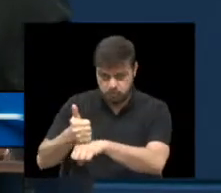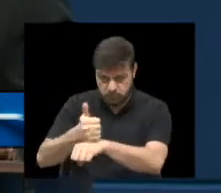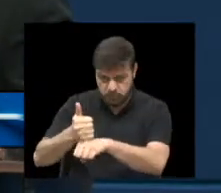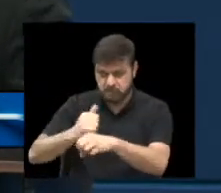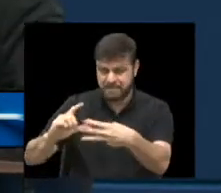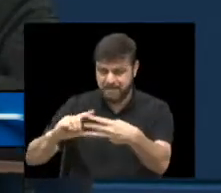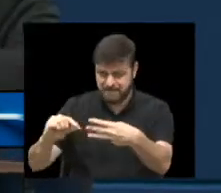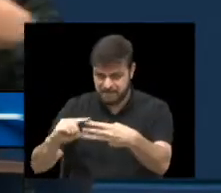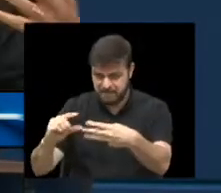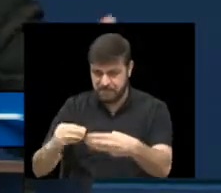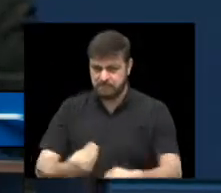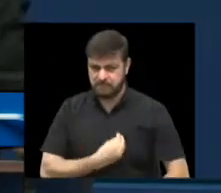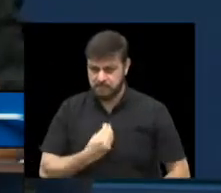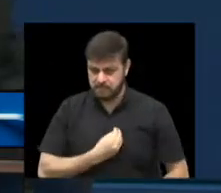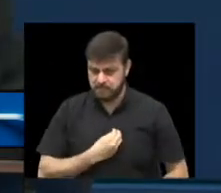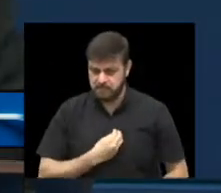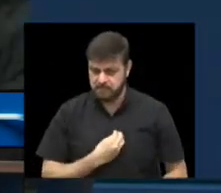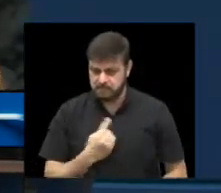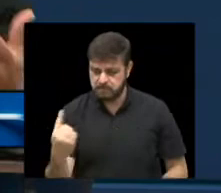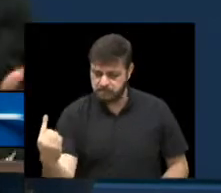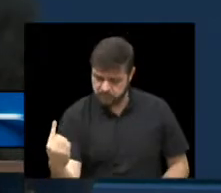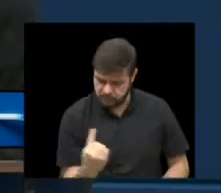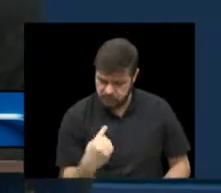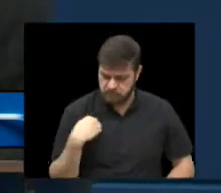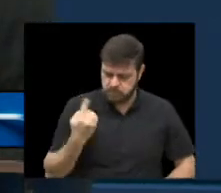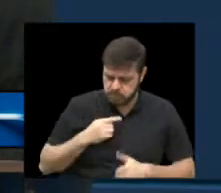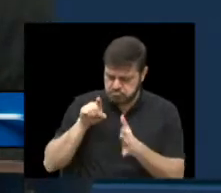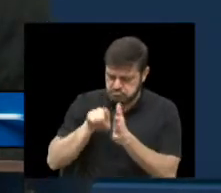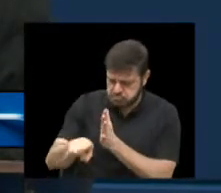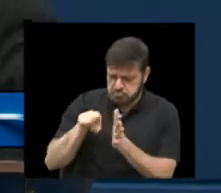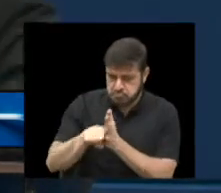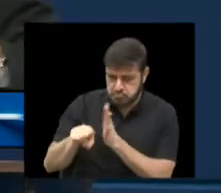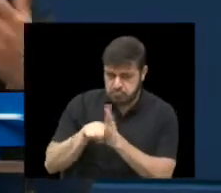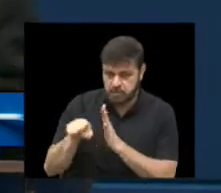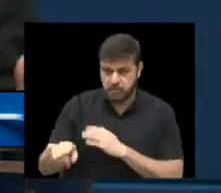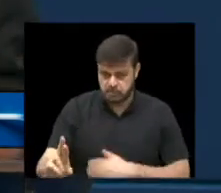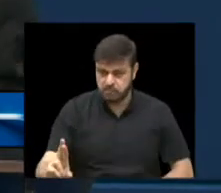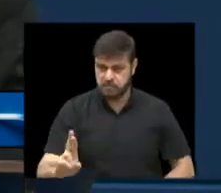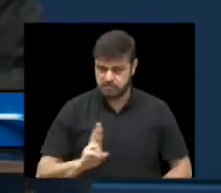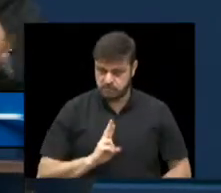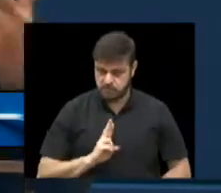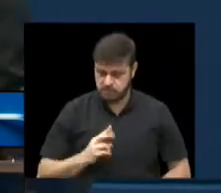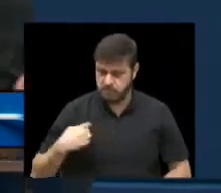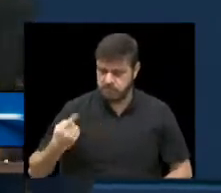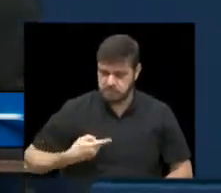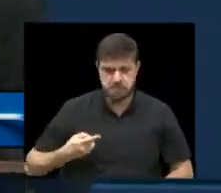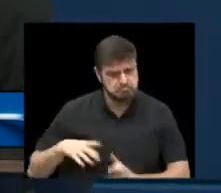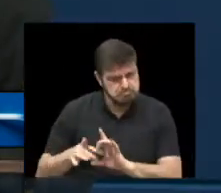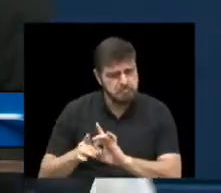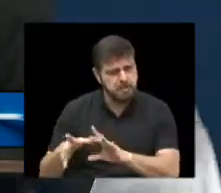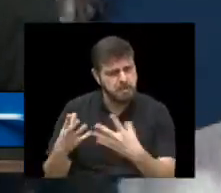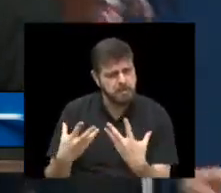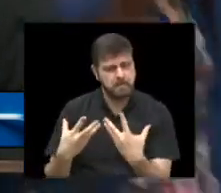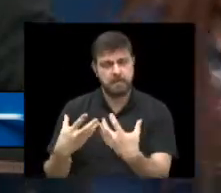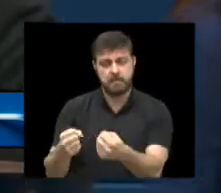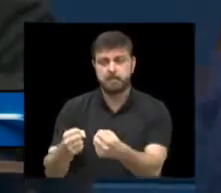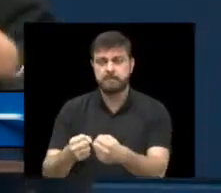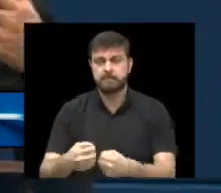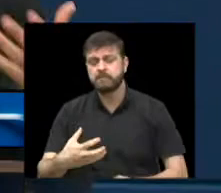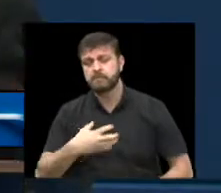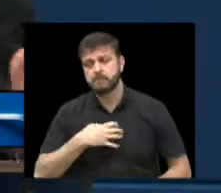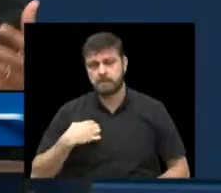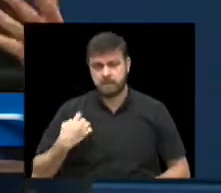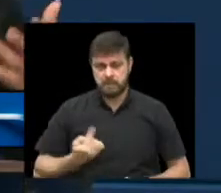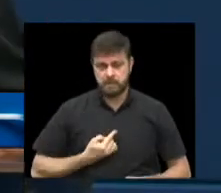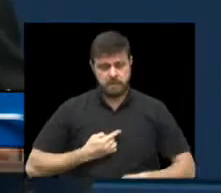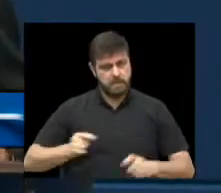vieram, responderam perguntas, questões, foram muito solícitos, muito abertos, e de maneira que